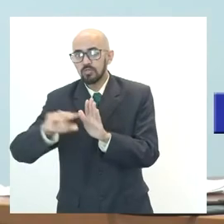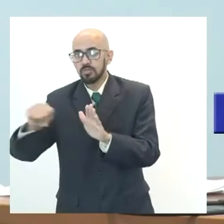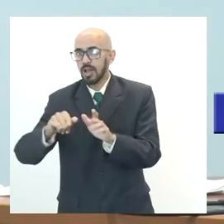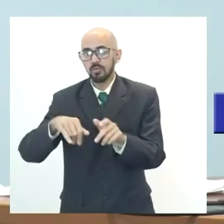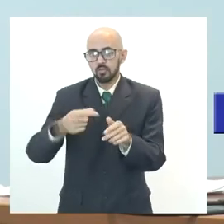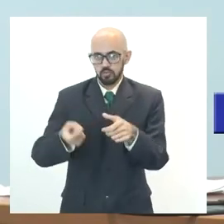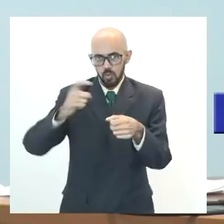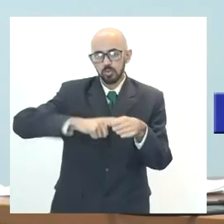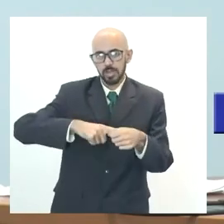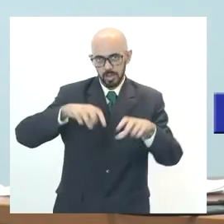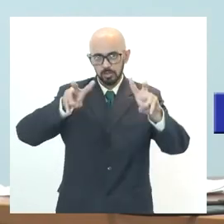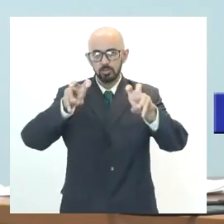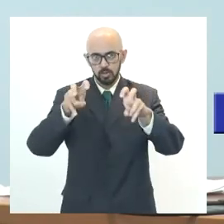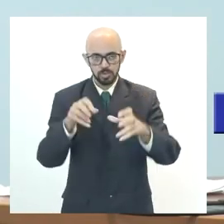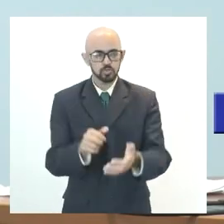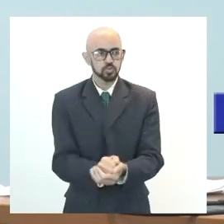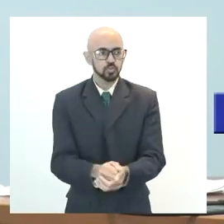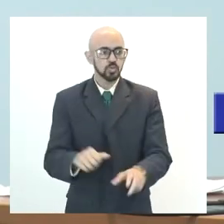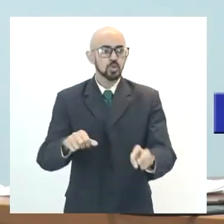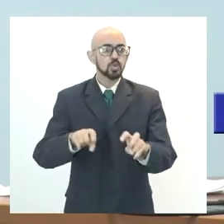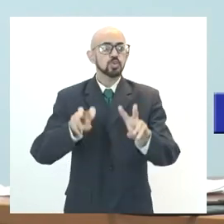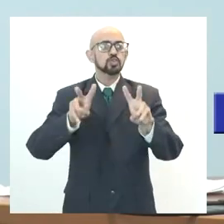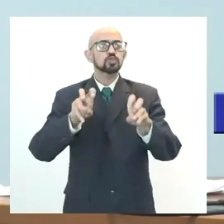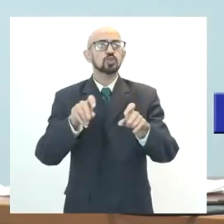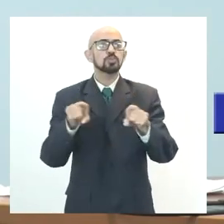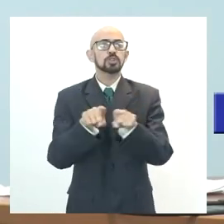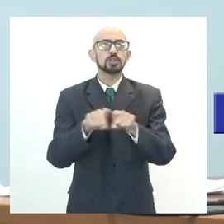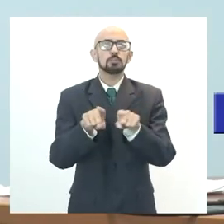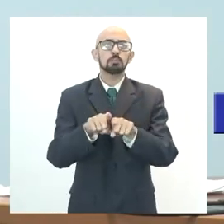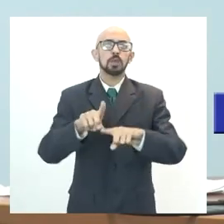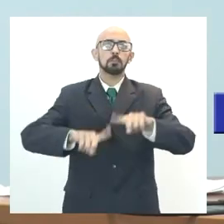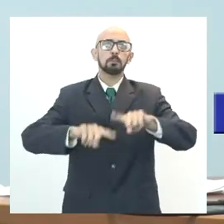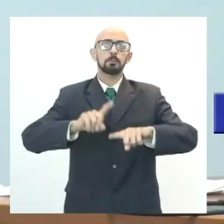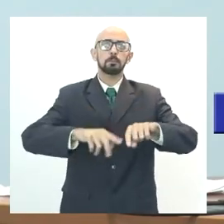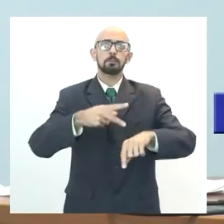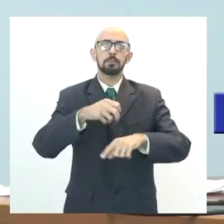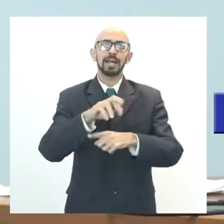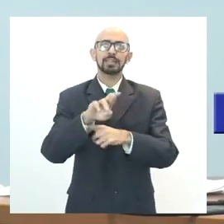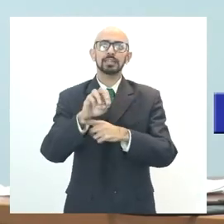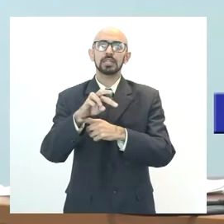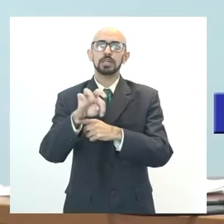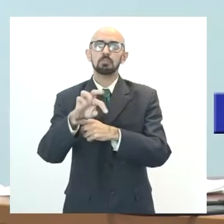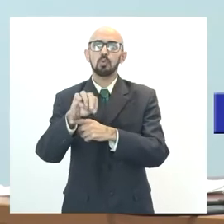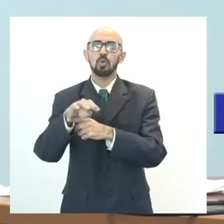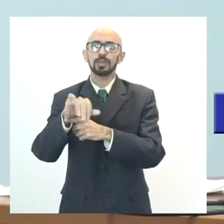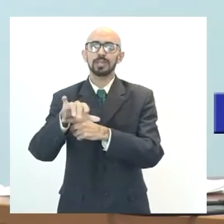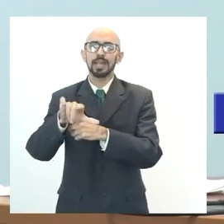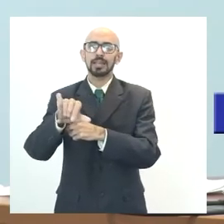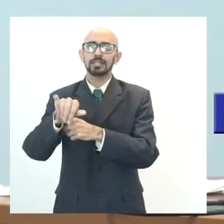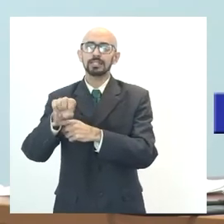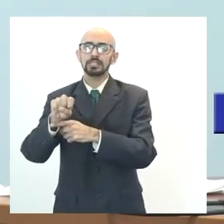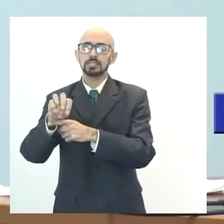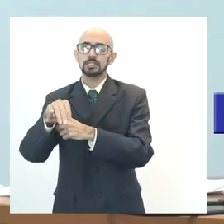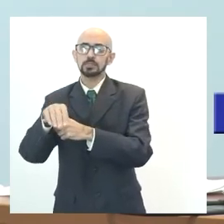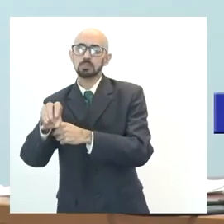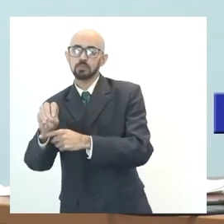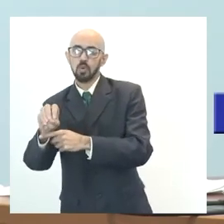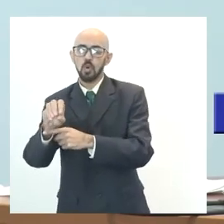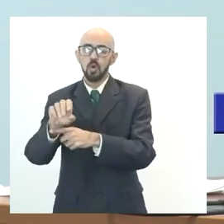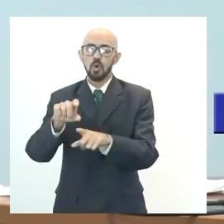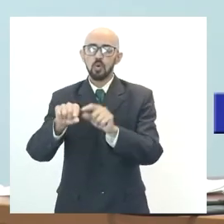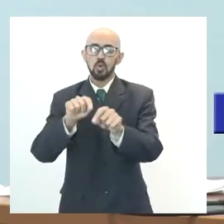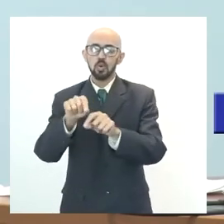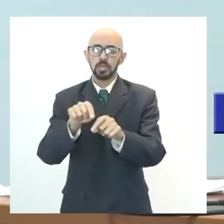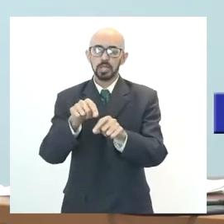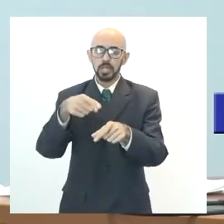pauta na questão da do patrimonialismo nós temos vou pegar só um ponto para não estender muito né O que se